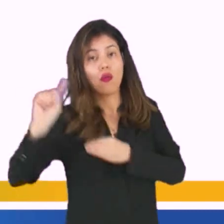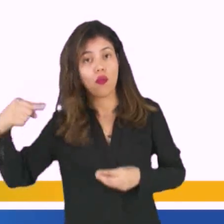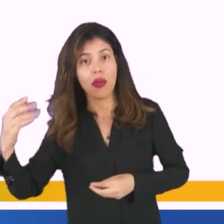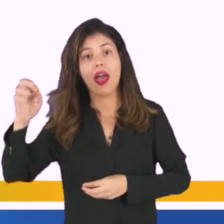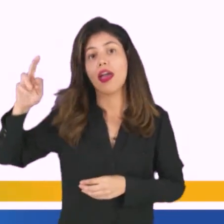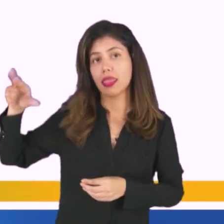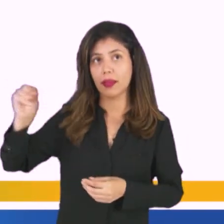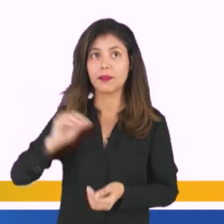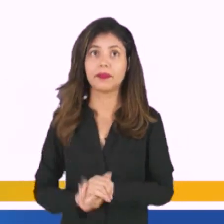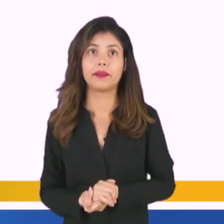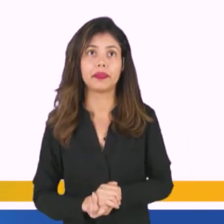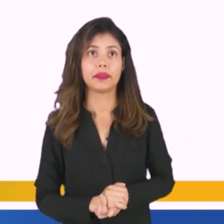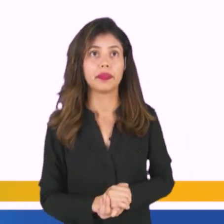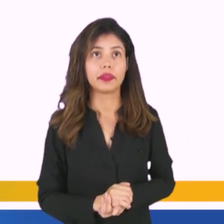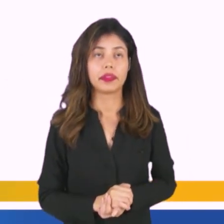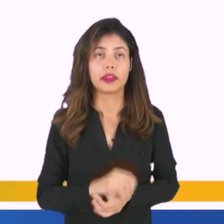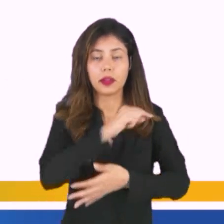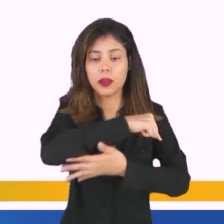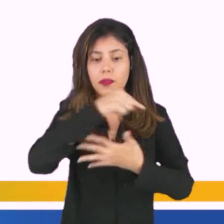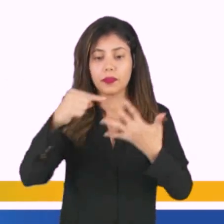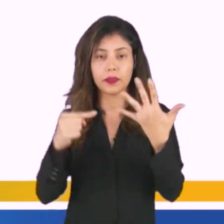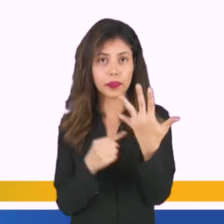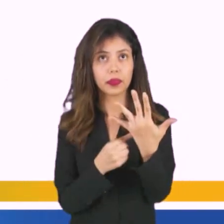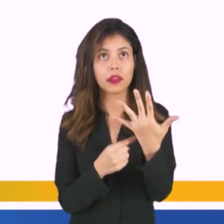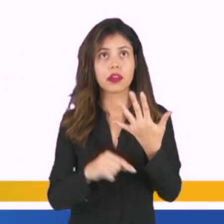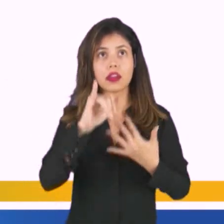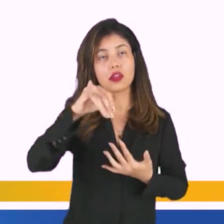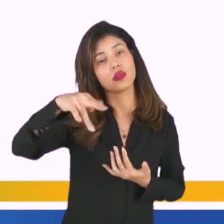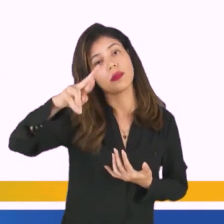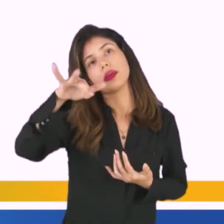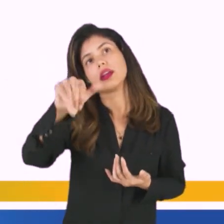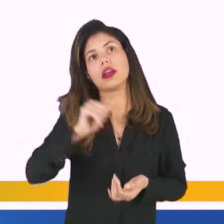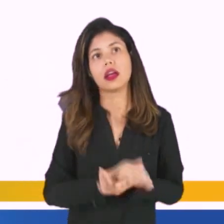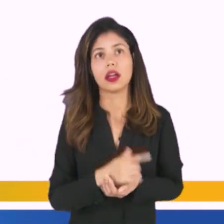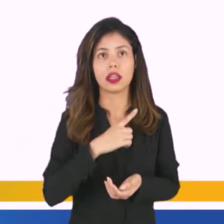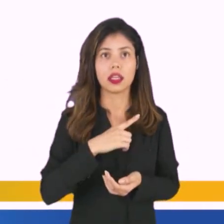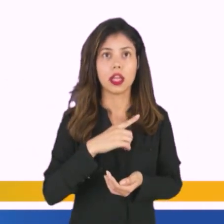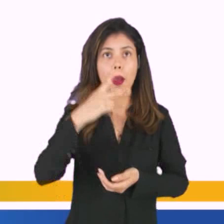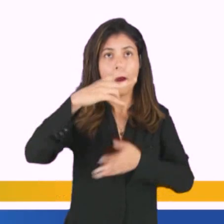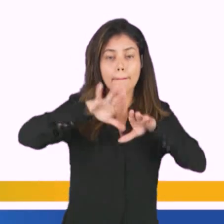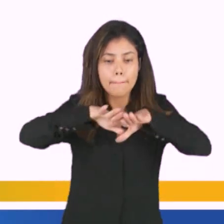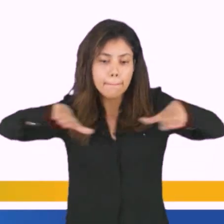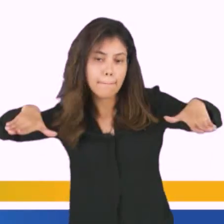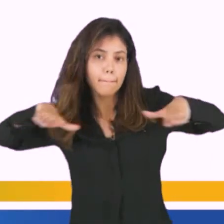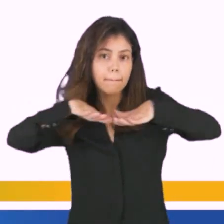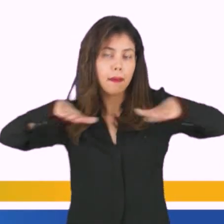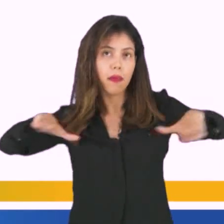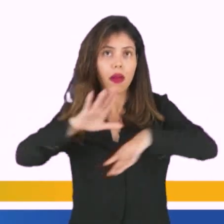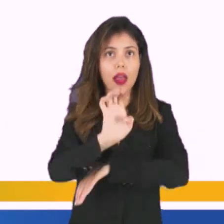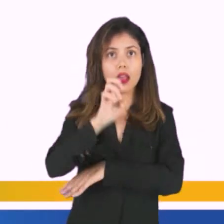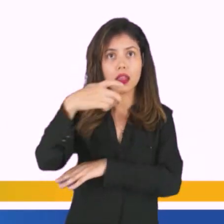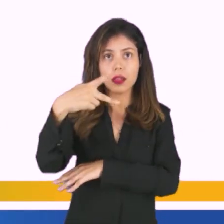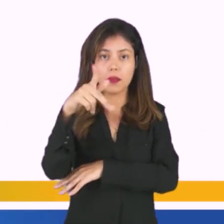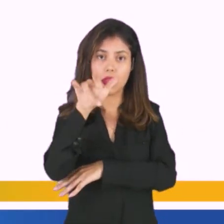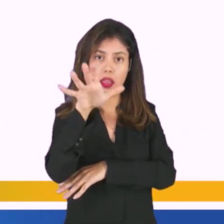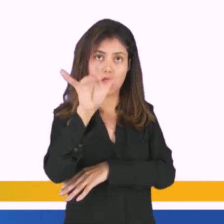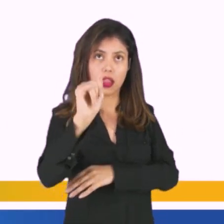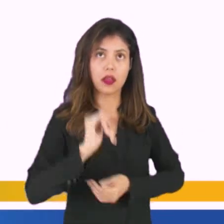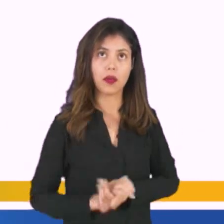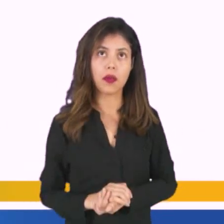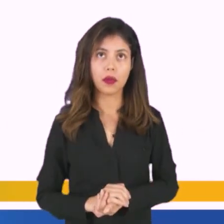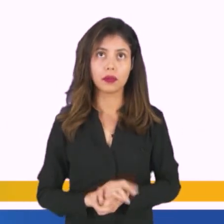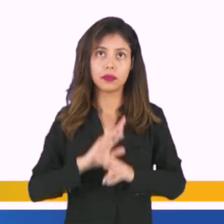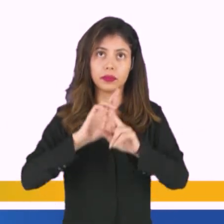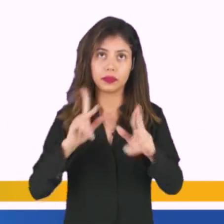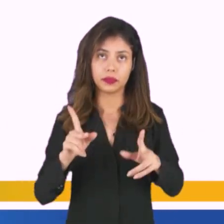de isomeria. A isomeria tem a isomeria plana e a espacial. Isomeria de função faz parte